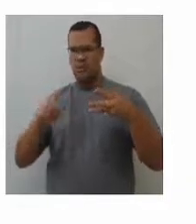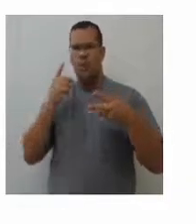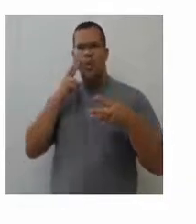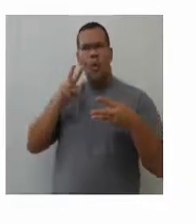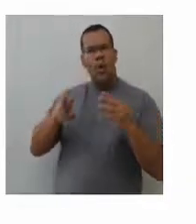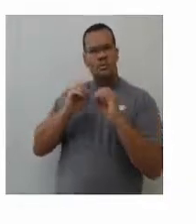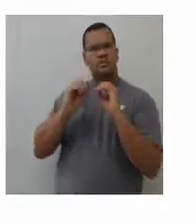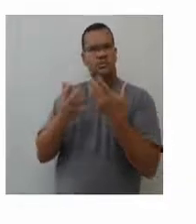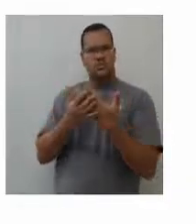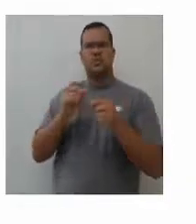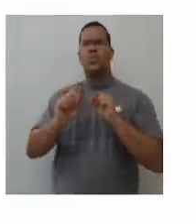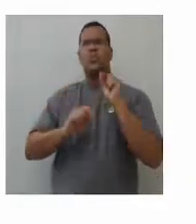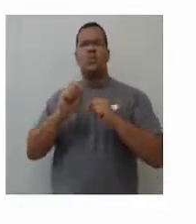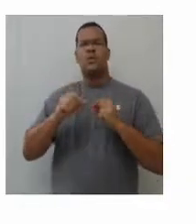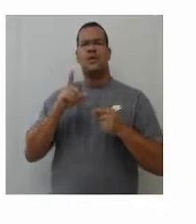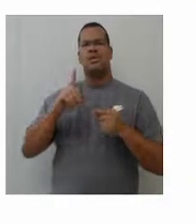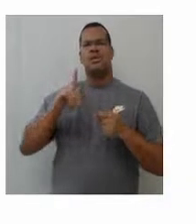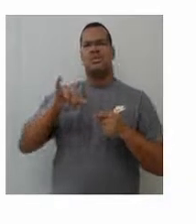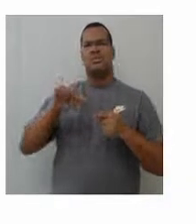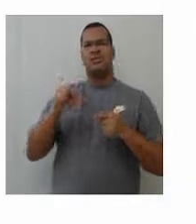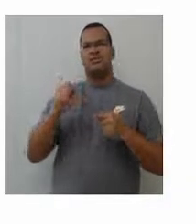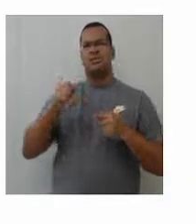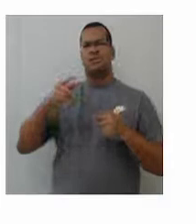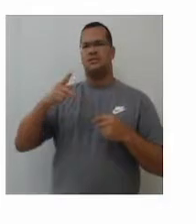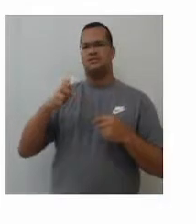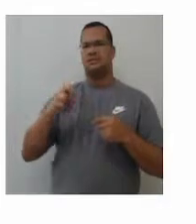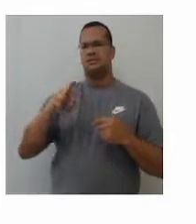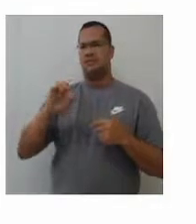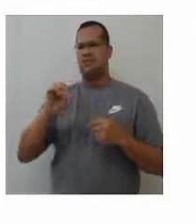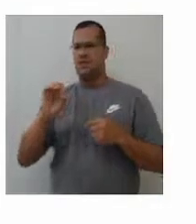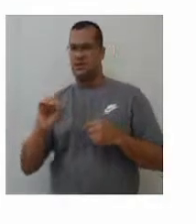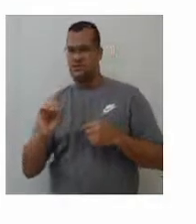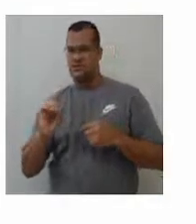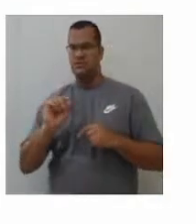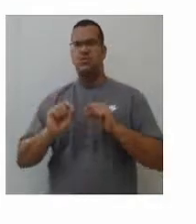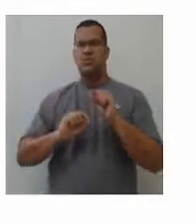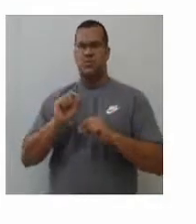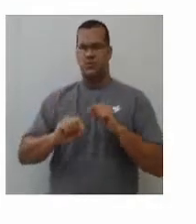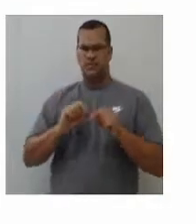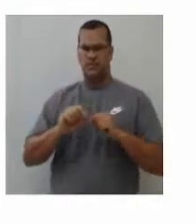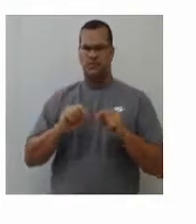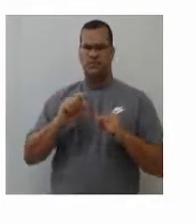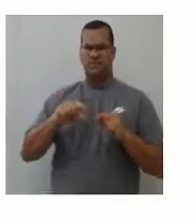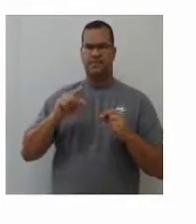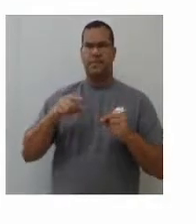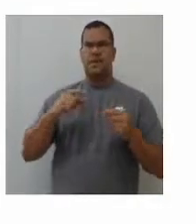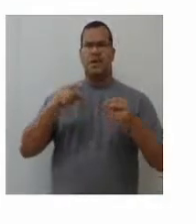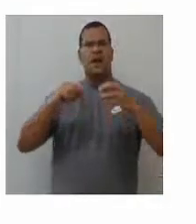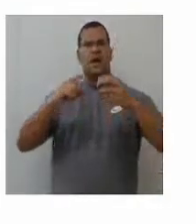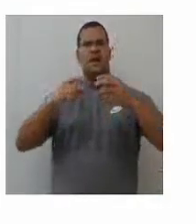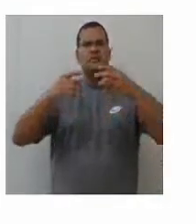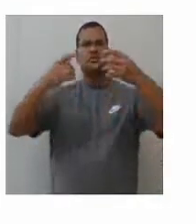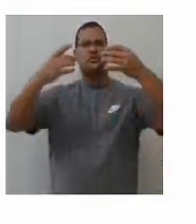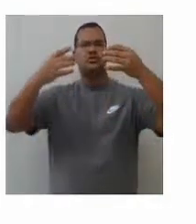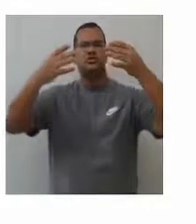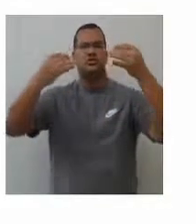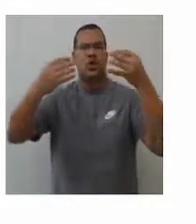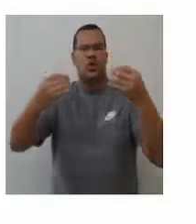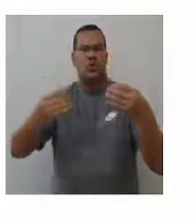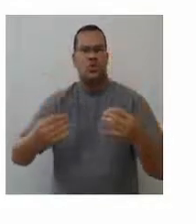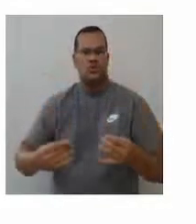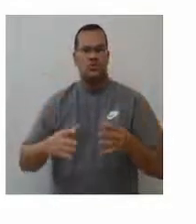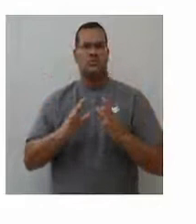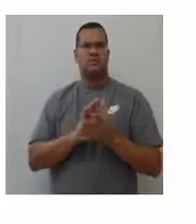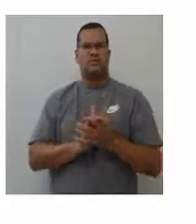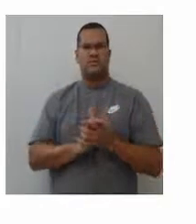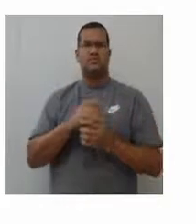O que é disperso? Tá certo? Disperso pode ser chamado de soluto. Então, disperso pode ser